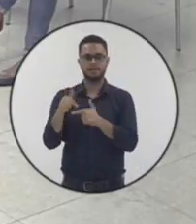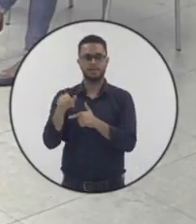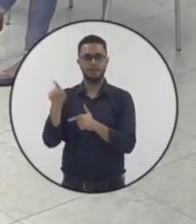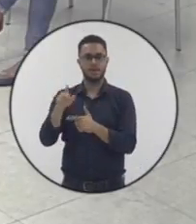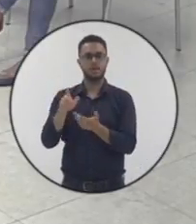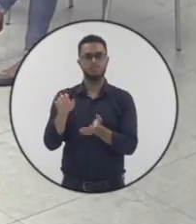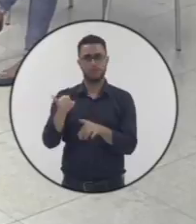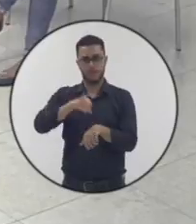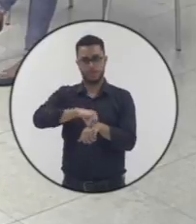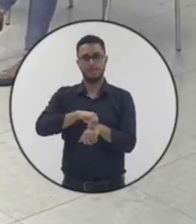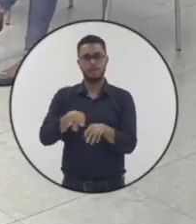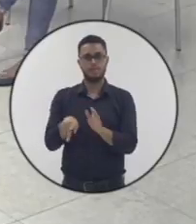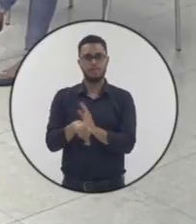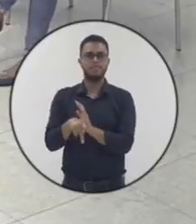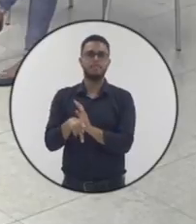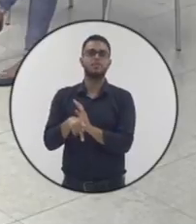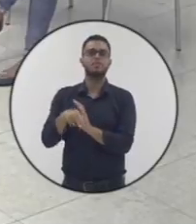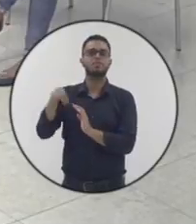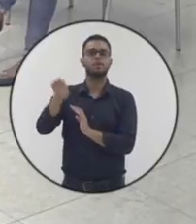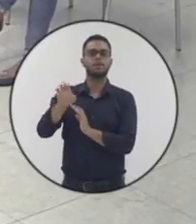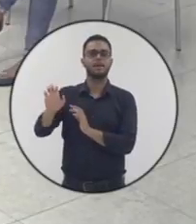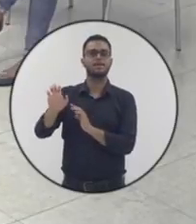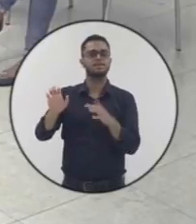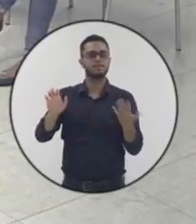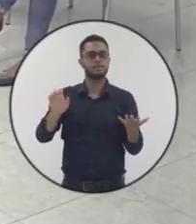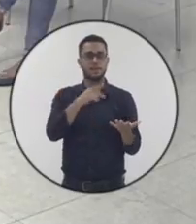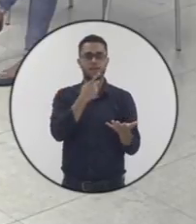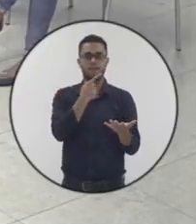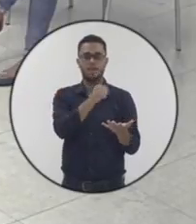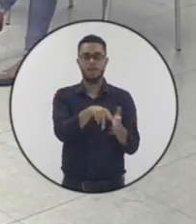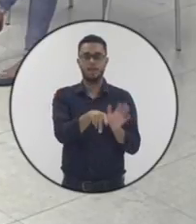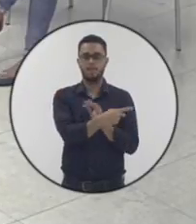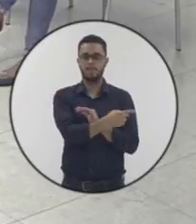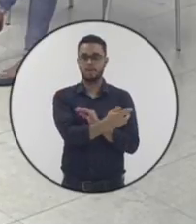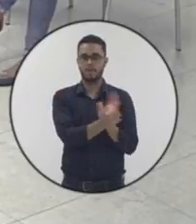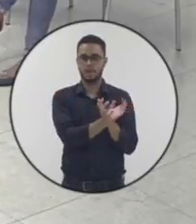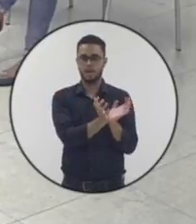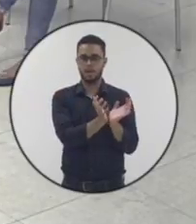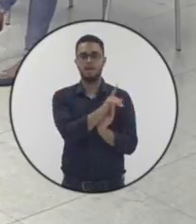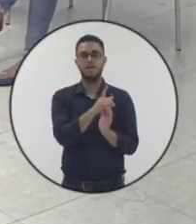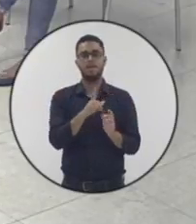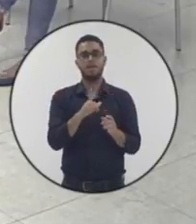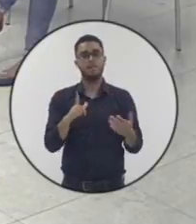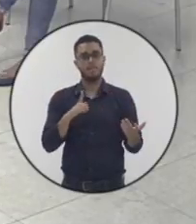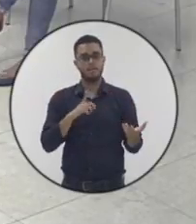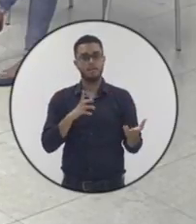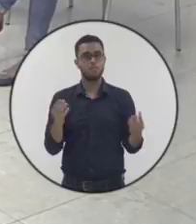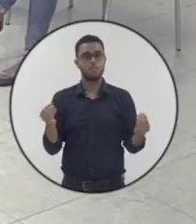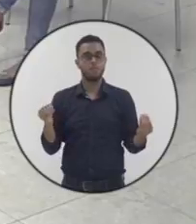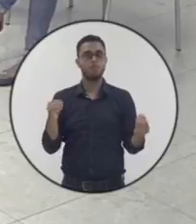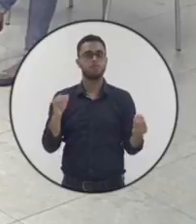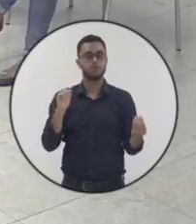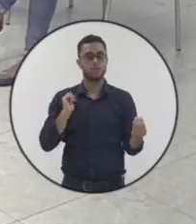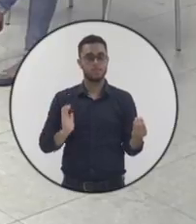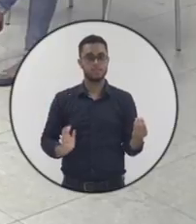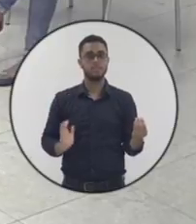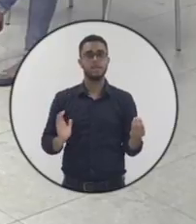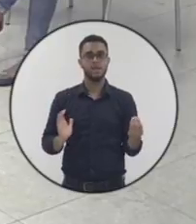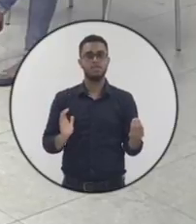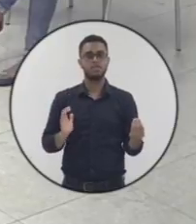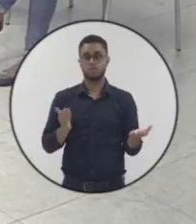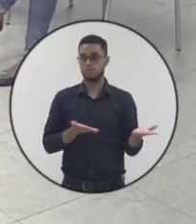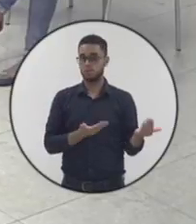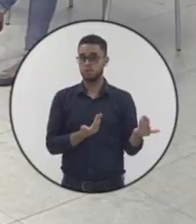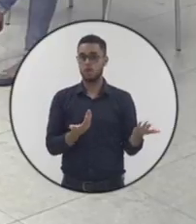capital nordestina, e ela fala que a sua equipe, a equipe do PAEFI, tem recebido muitos adolescentes e jovens trans